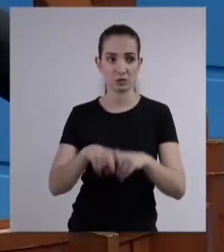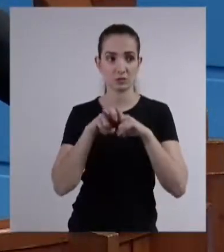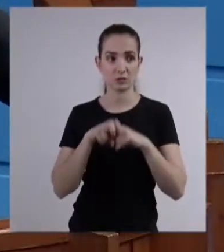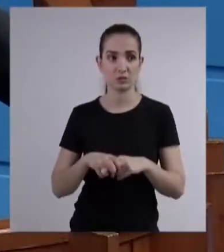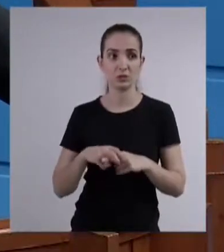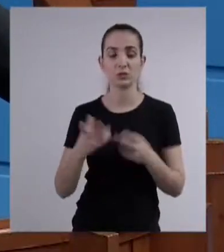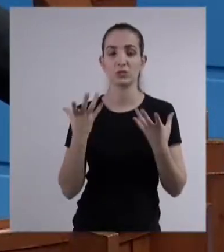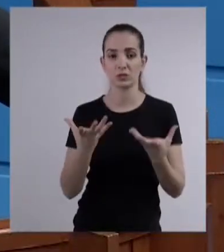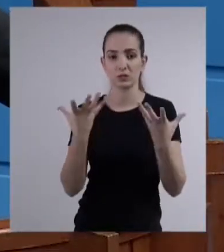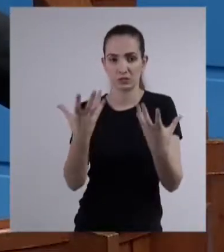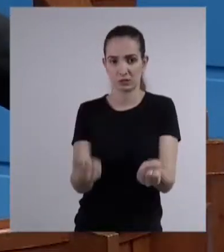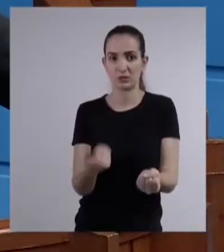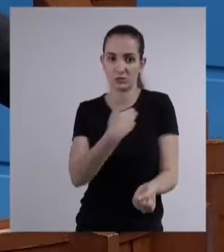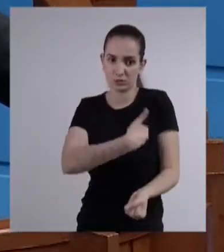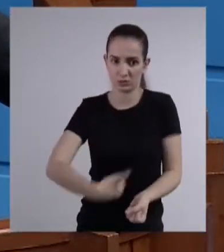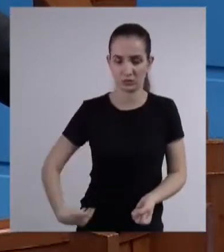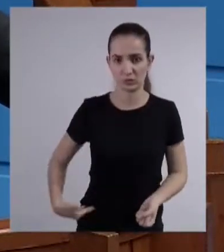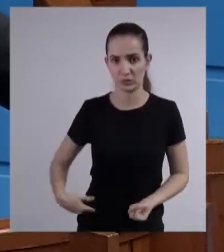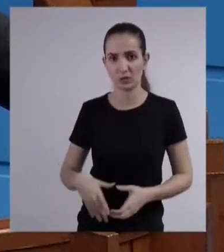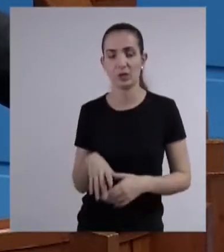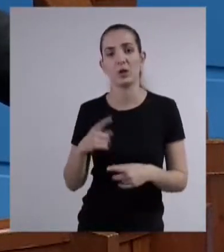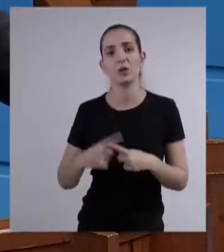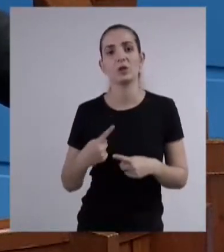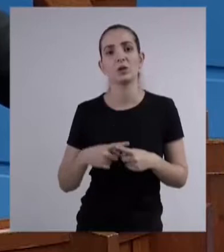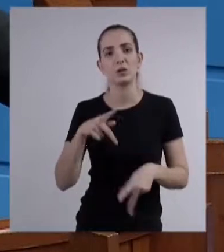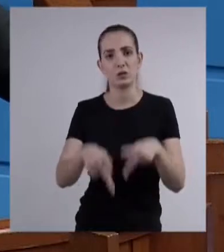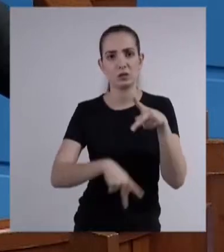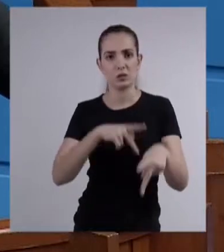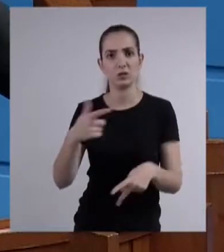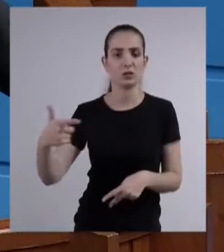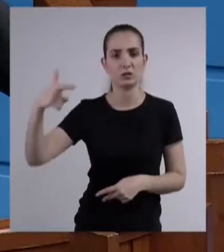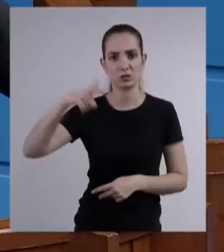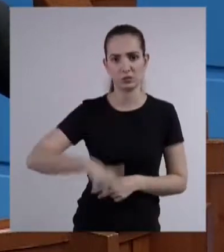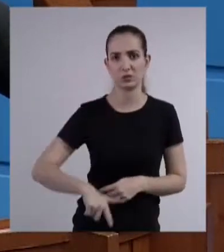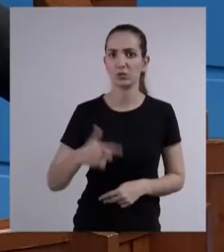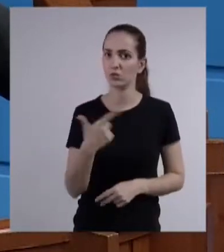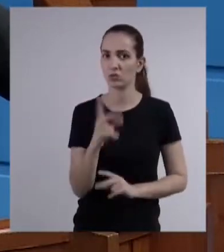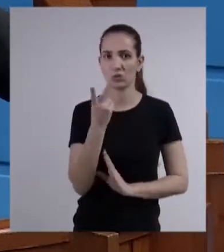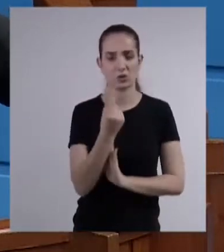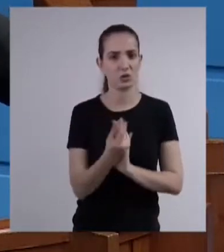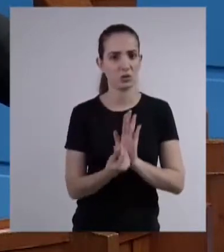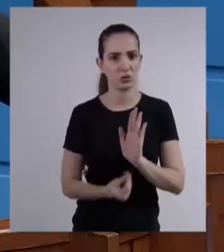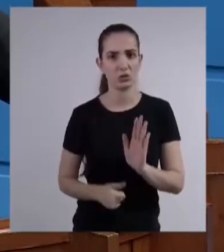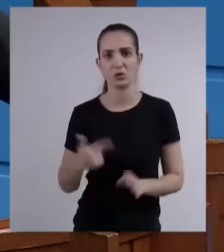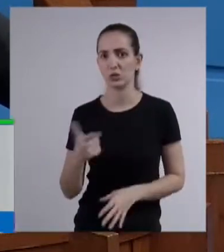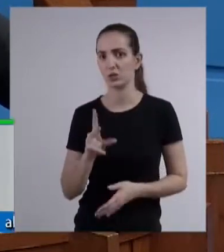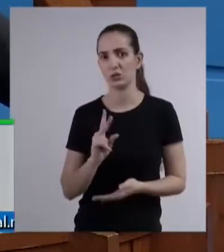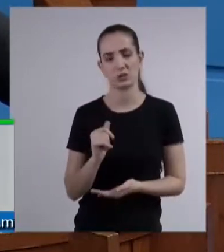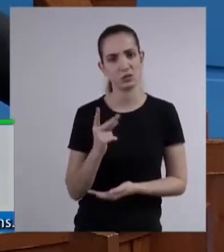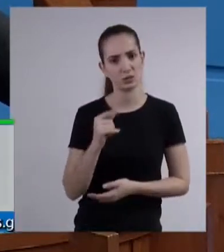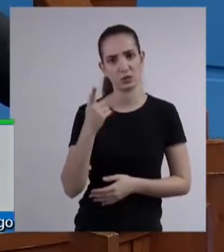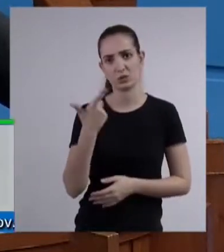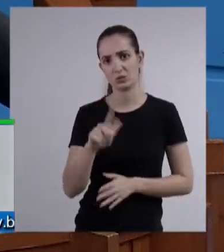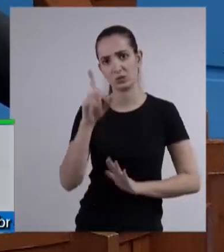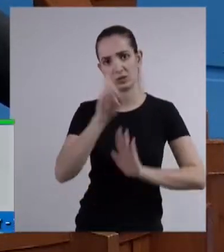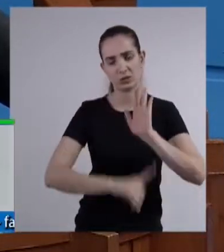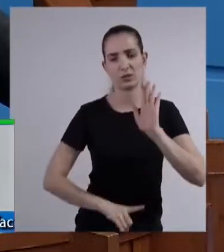queriam assumir o governo, para deixar o povo novamente sem orçamento, sem recursos, sem